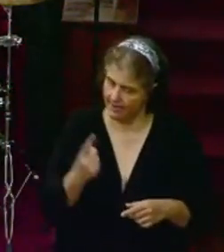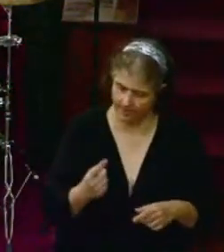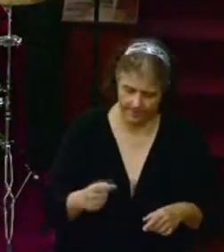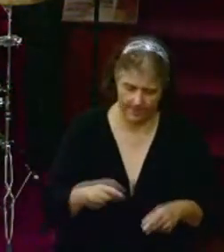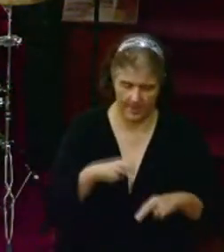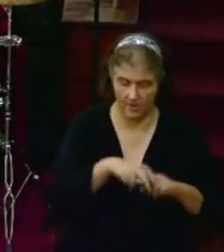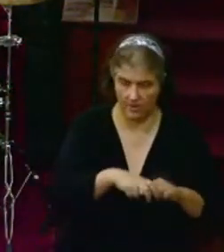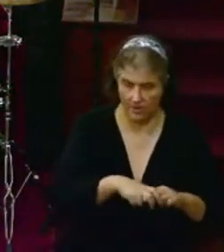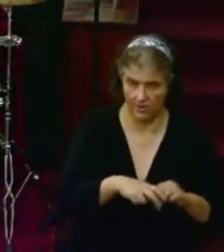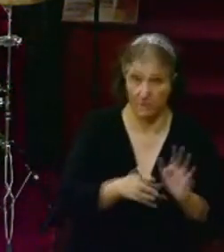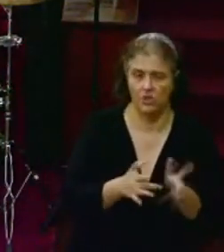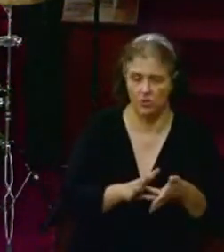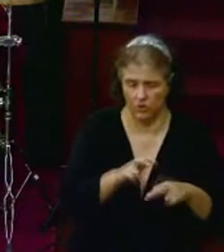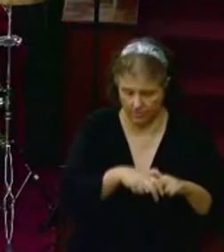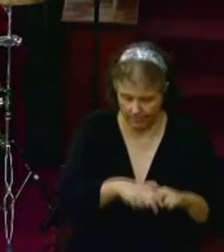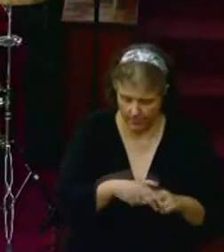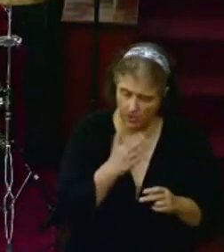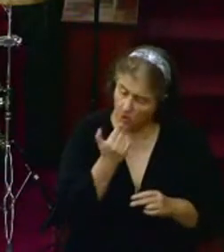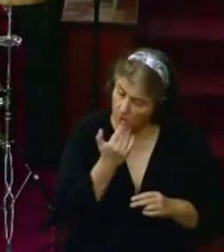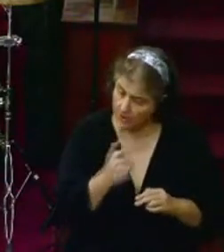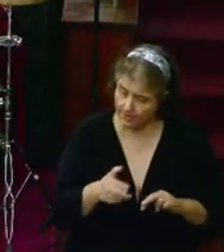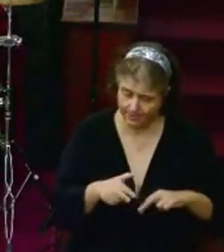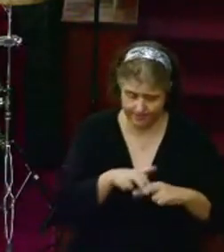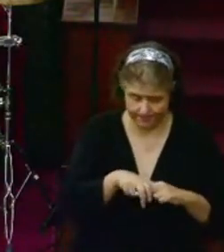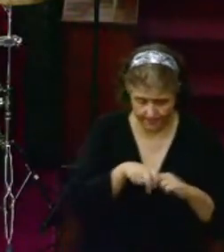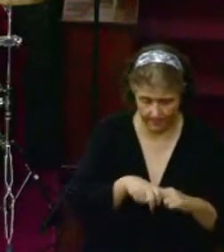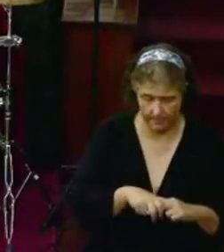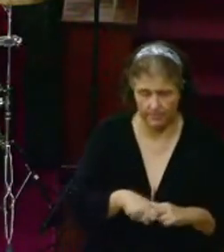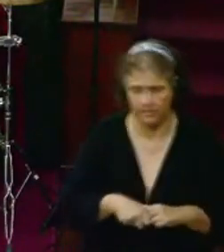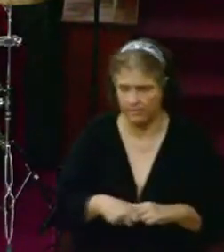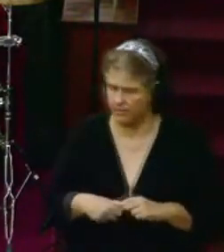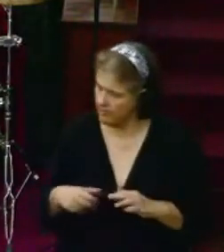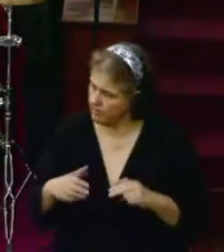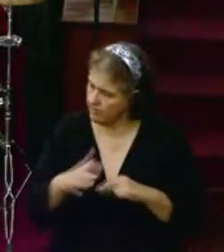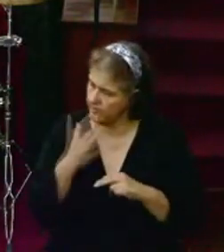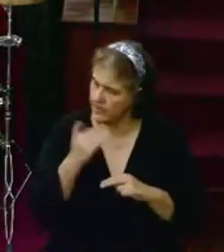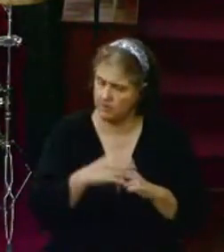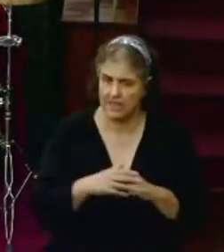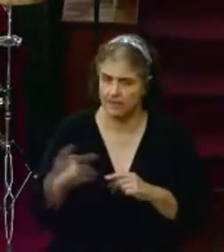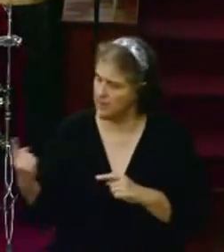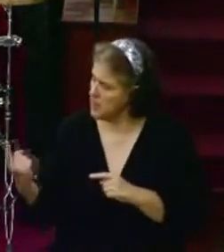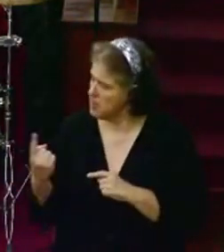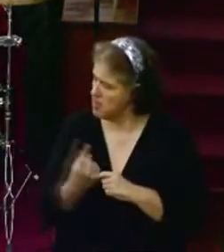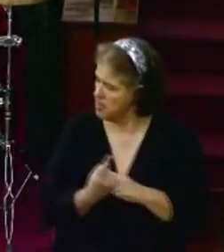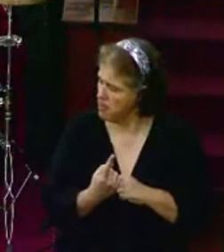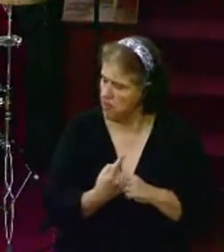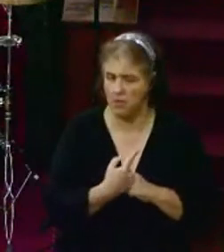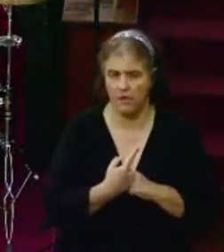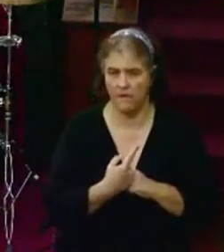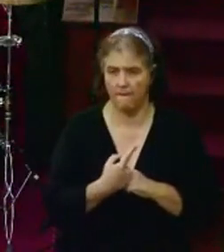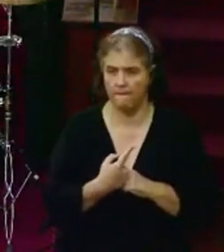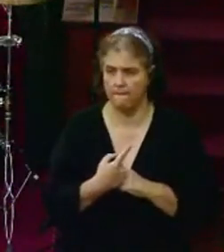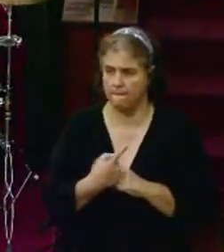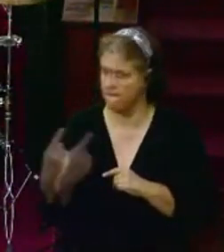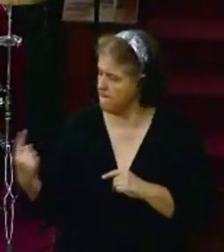então curasse a sua filhinha. Mas Jesus, no primeiro momento, dá uma resposta como que mal educada, dizendo: